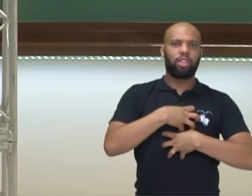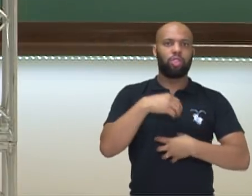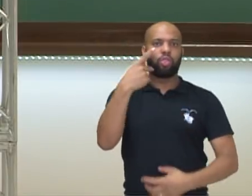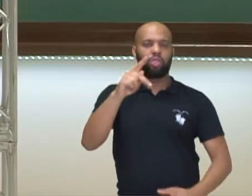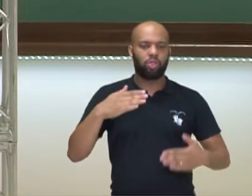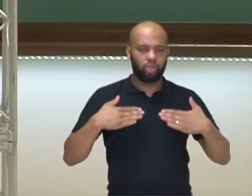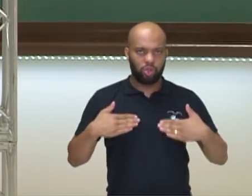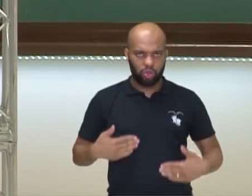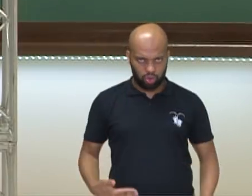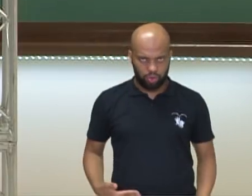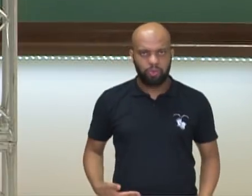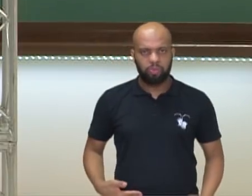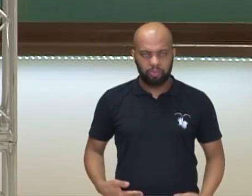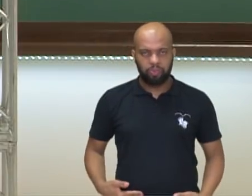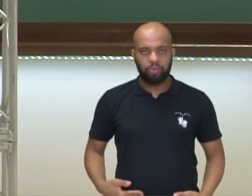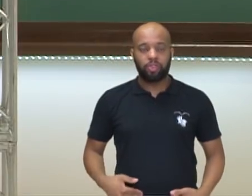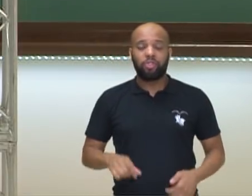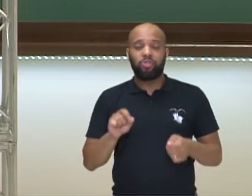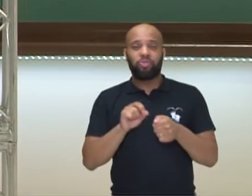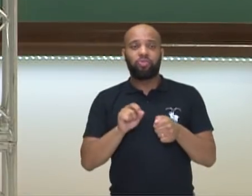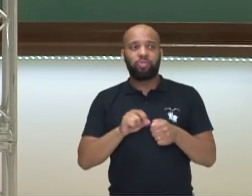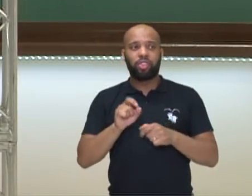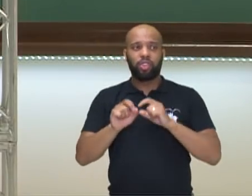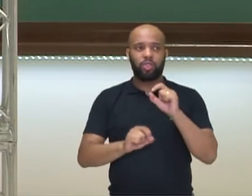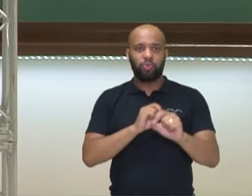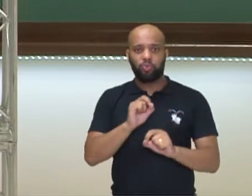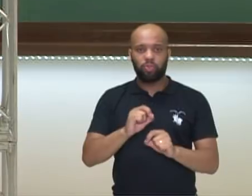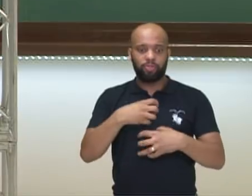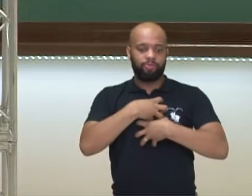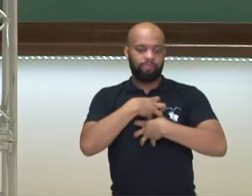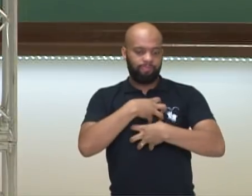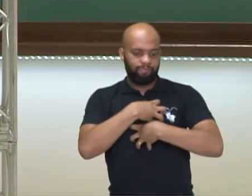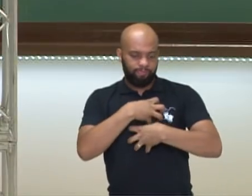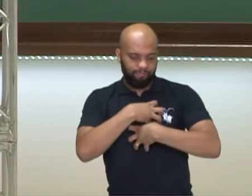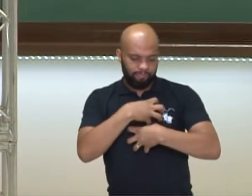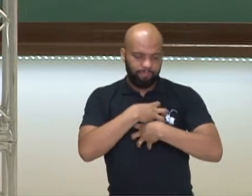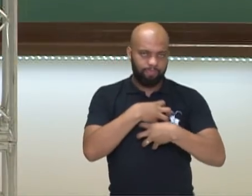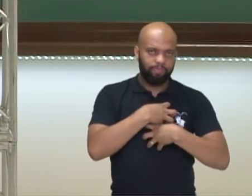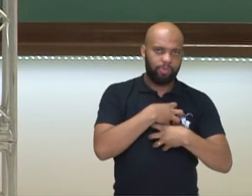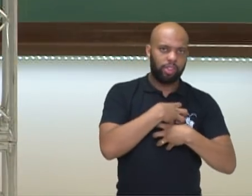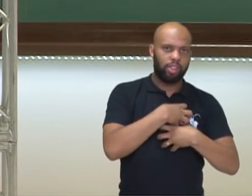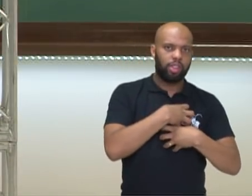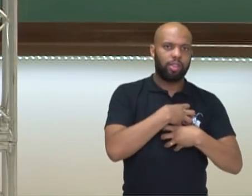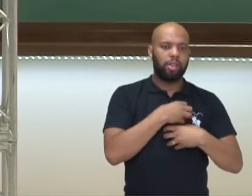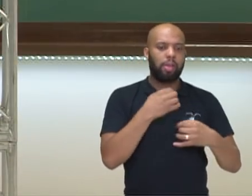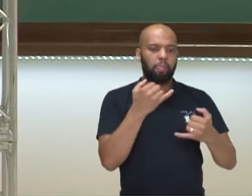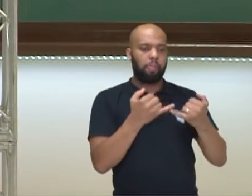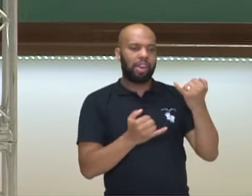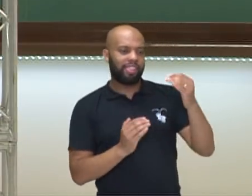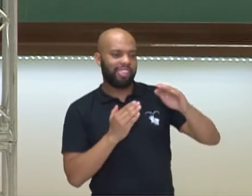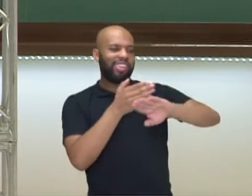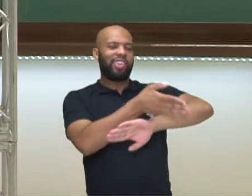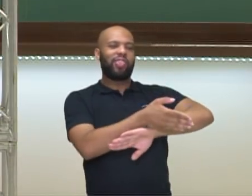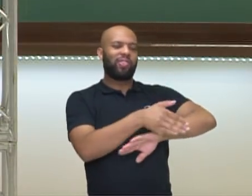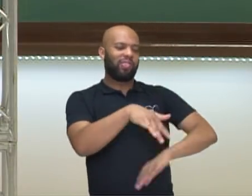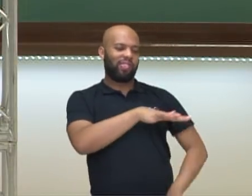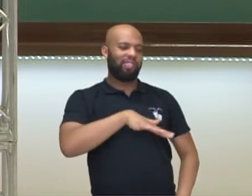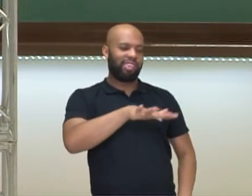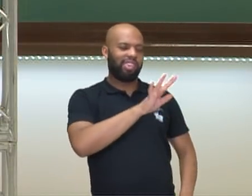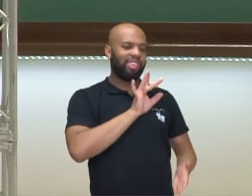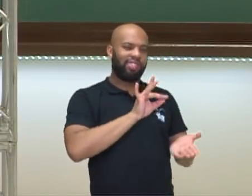corpo experimenta, criando essa simulação, essa imersão no ambiente. Então, todos